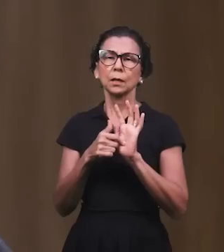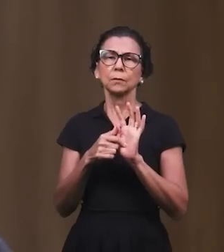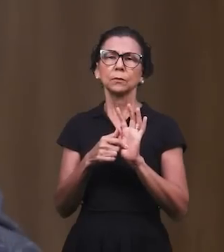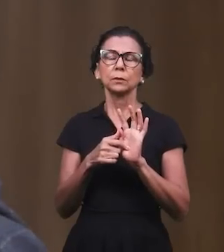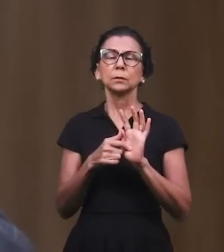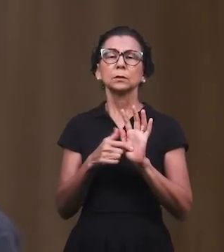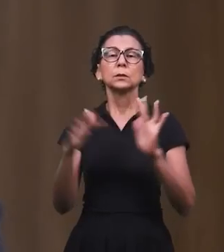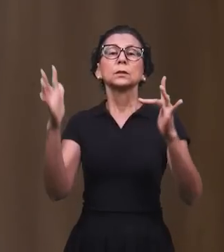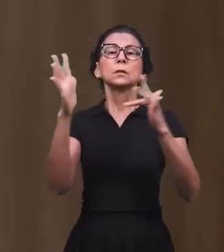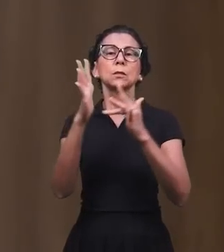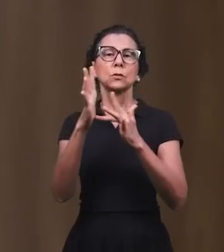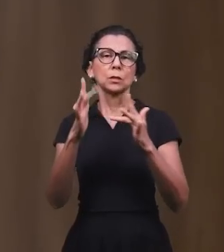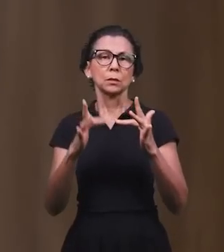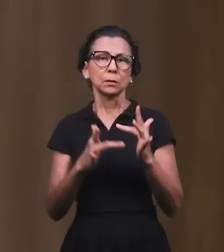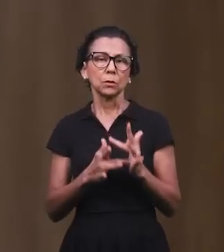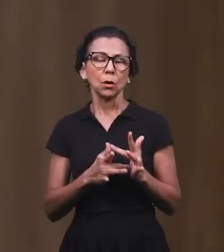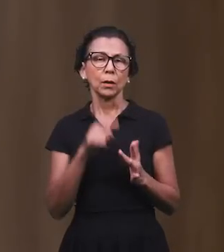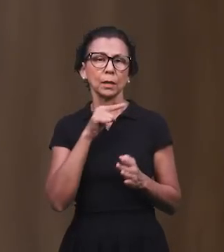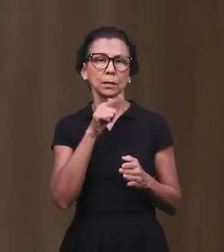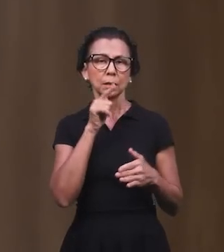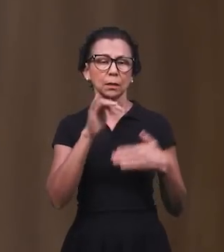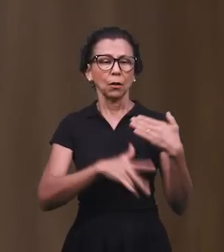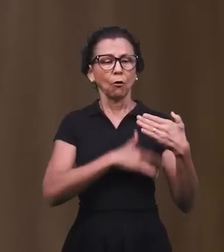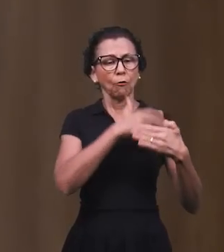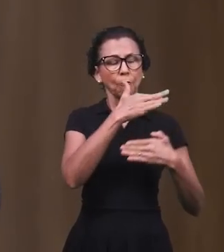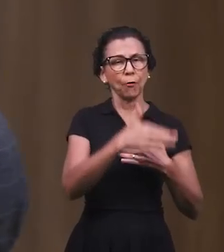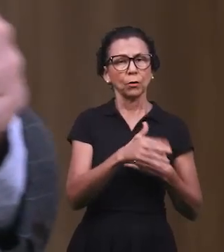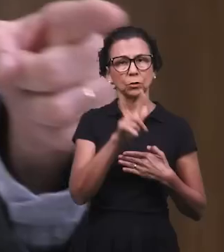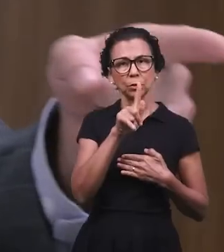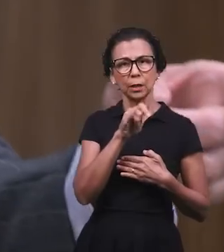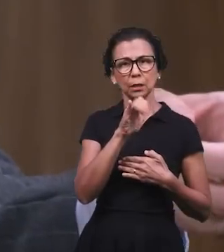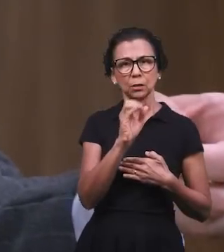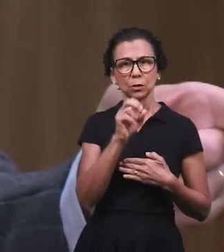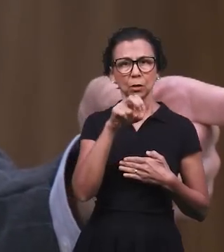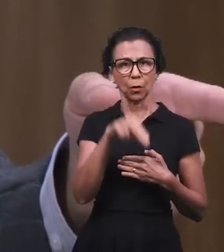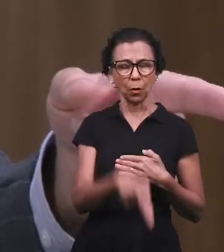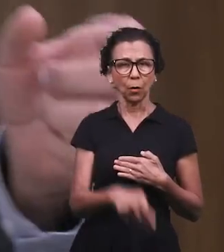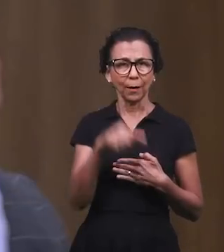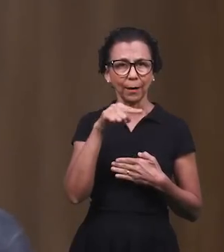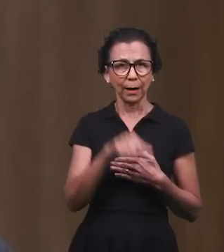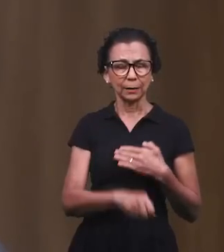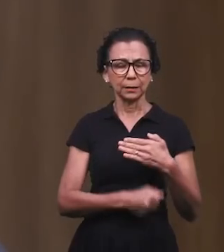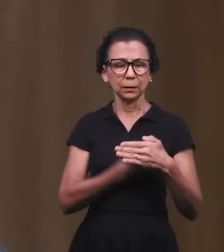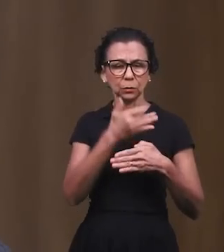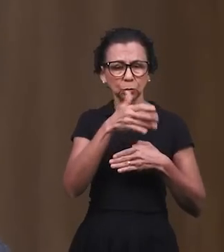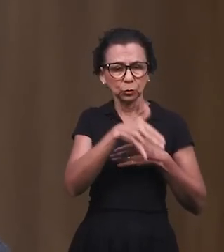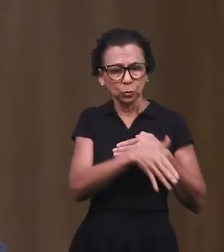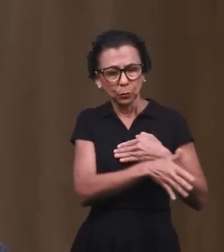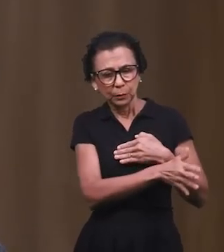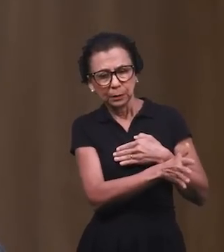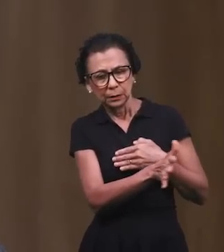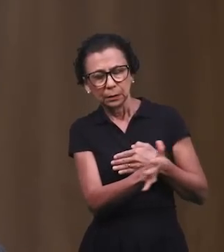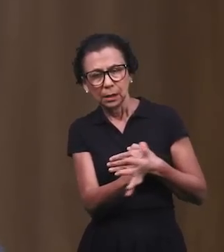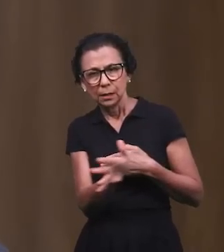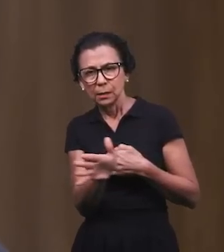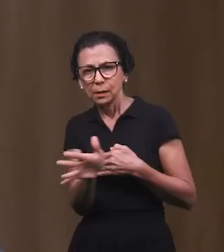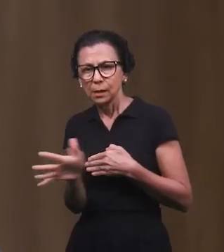Gion, Gion era onde surgiu as águas que abasteciam Jerusalém. E se nós